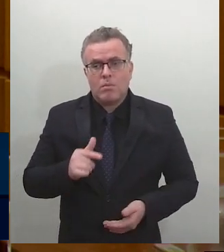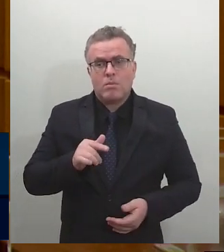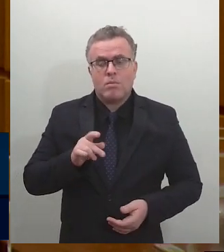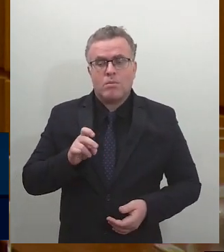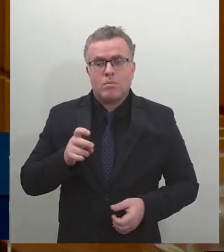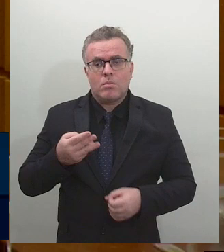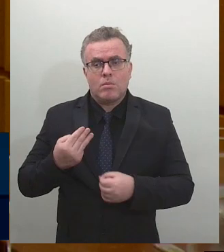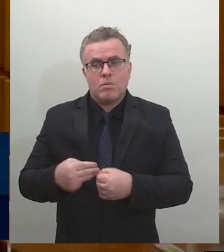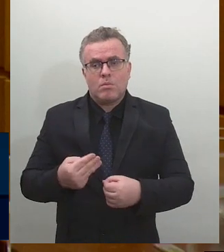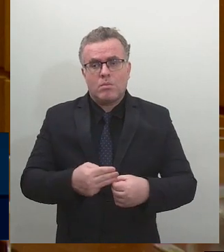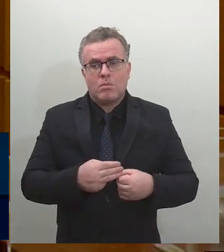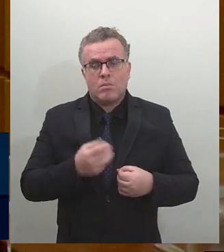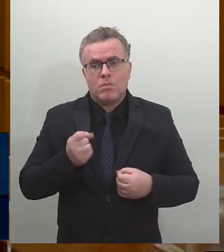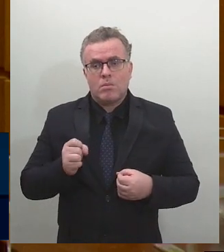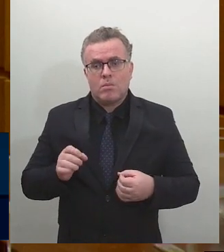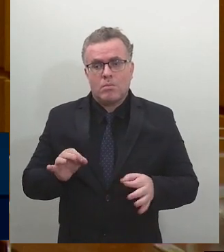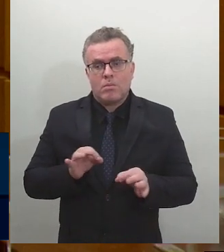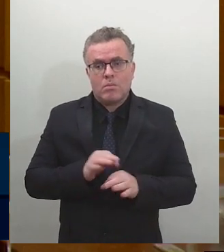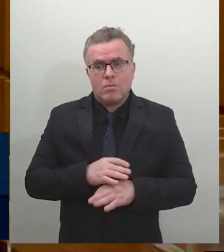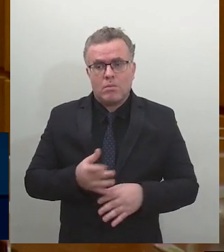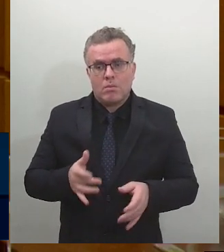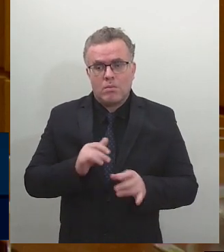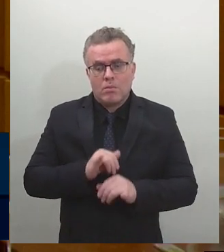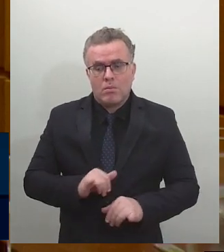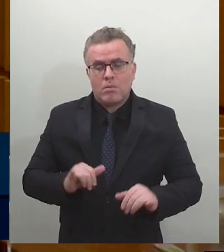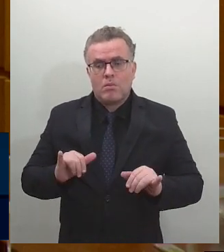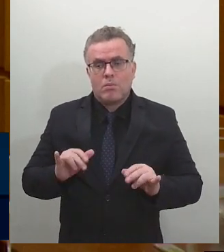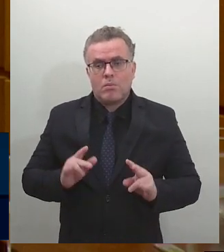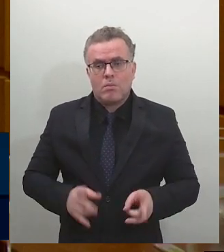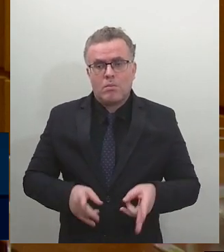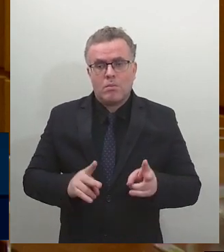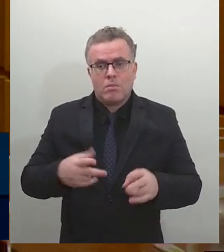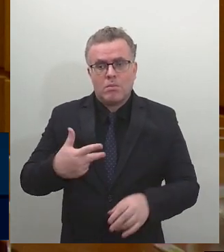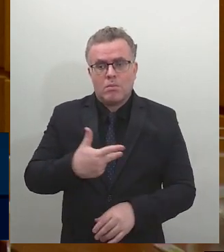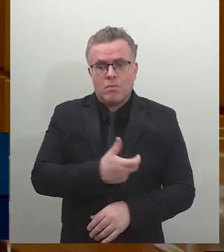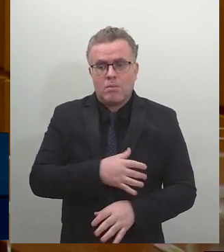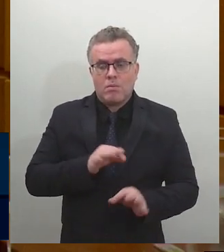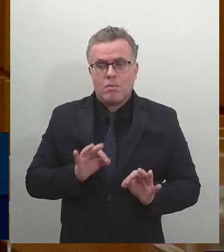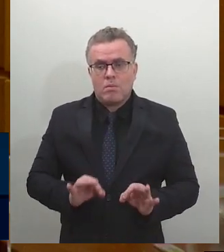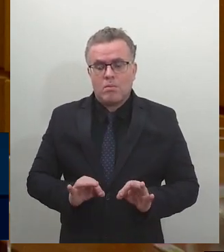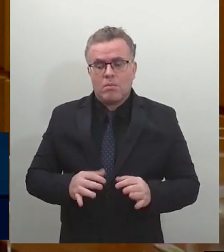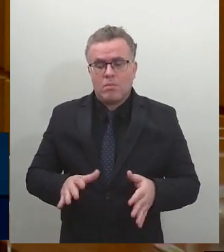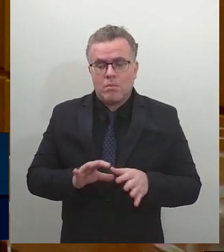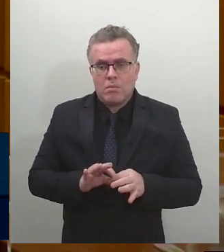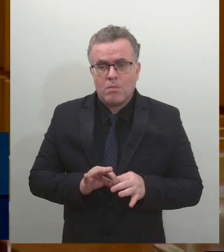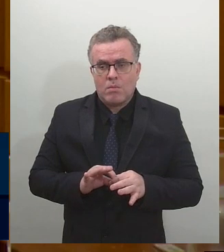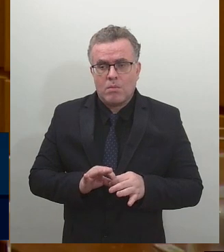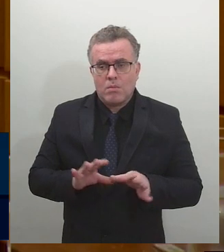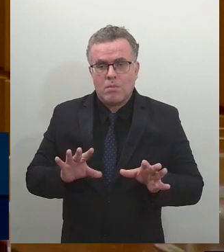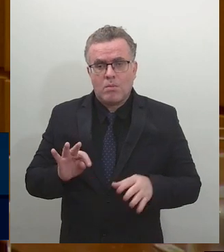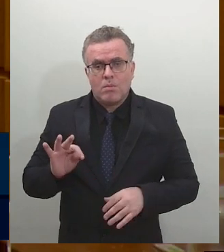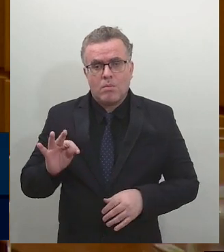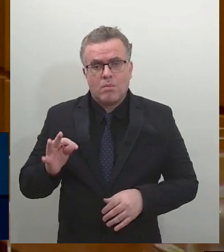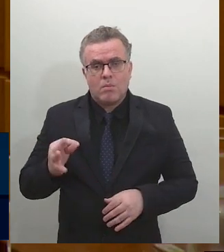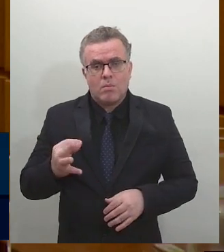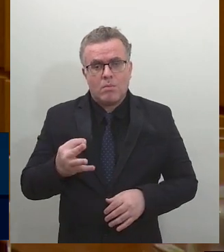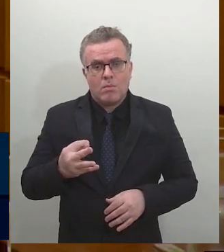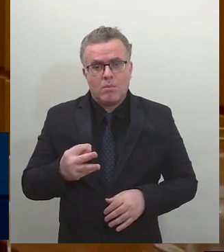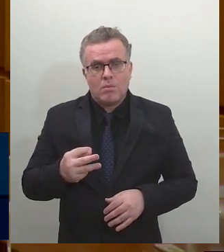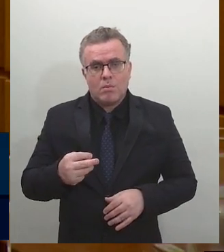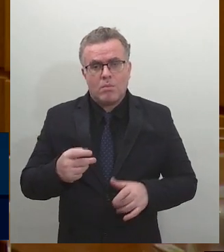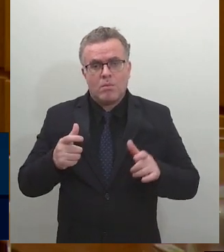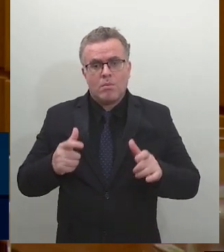quero lembrar que a vacina bivalente está disponível em todas as unidades básicas de saúde, em todo posto de saúde. Basta